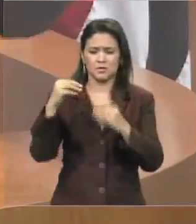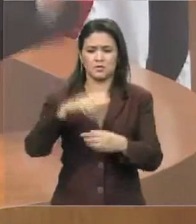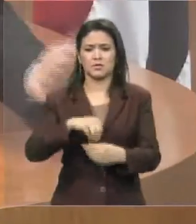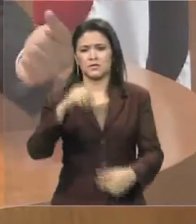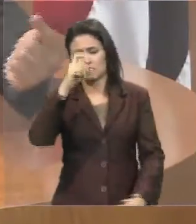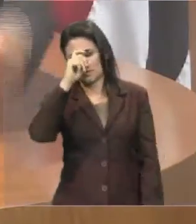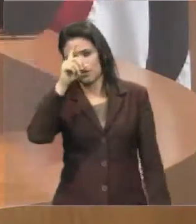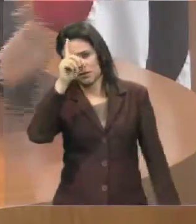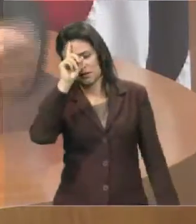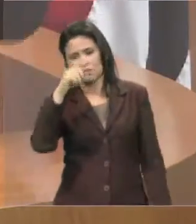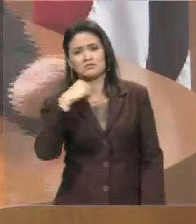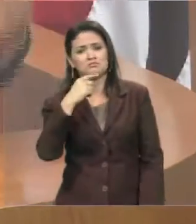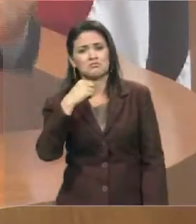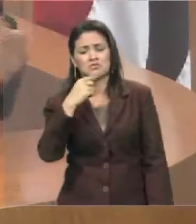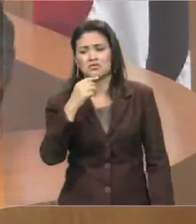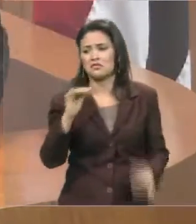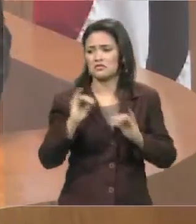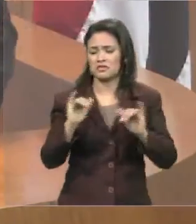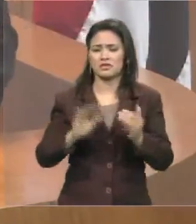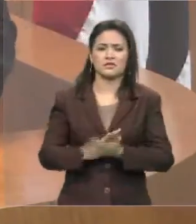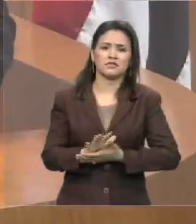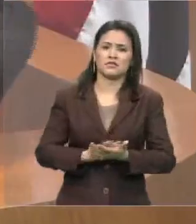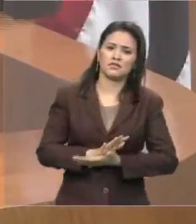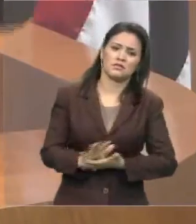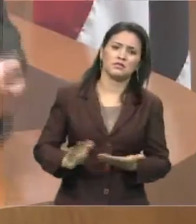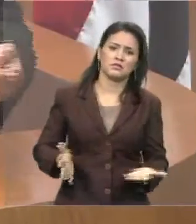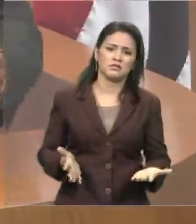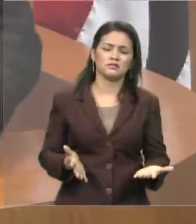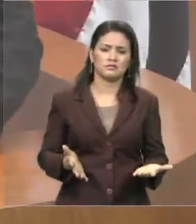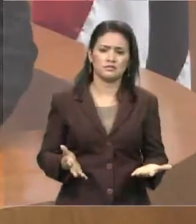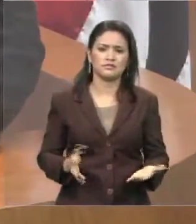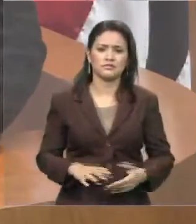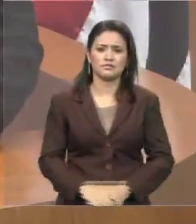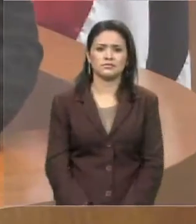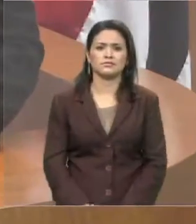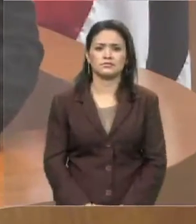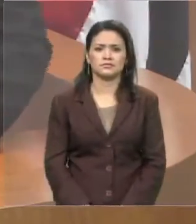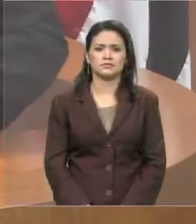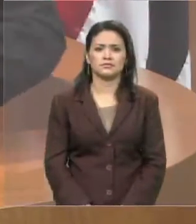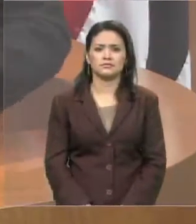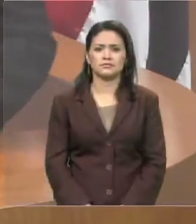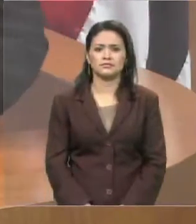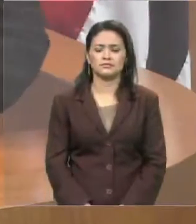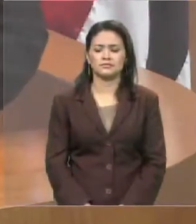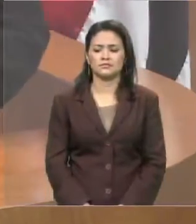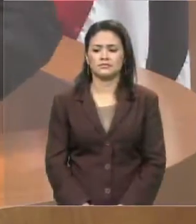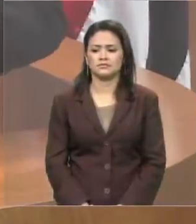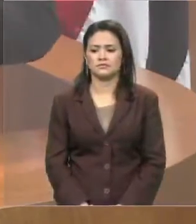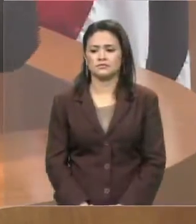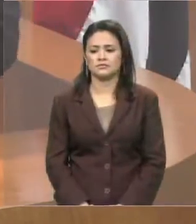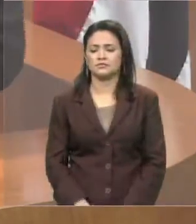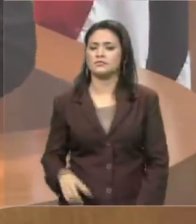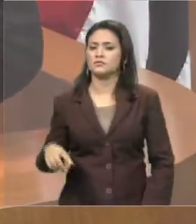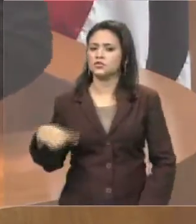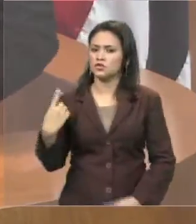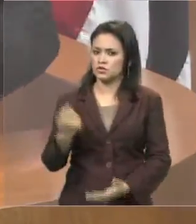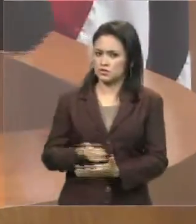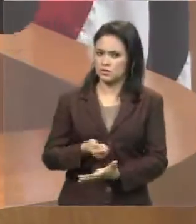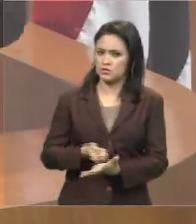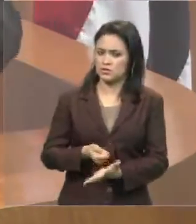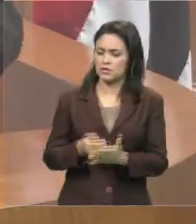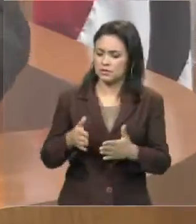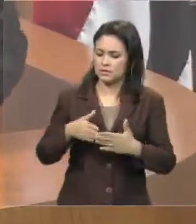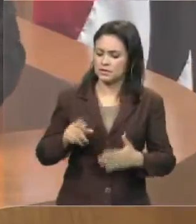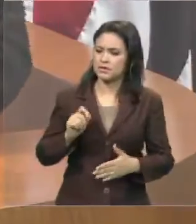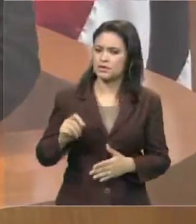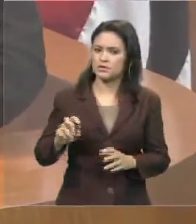e ninguém cobra absolutamente nada, nem do prefeito e nem da administração. Então, a nossa cobrança é solicitar, inclusive, que a